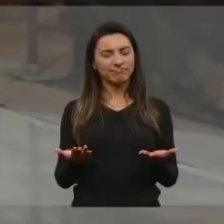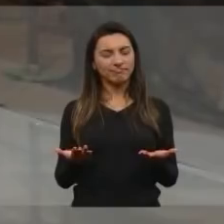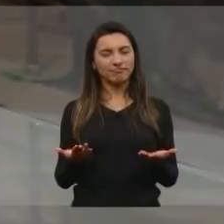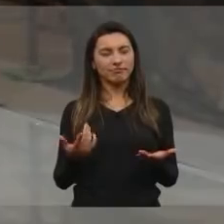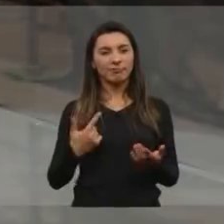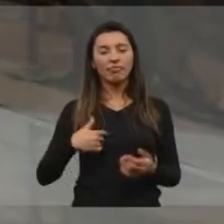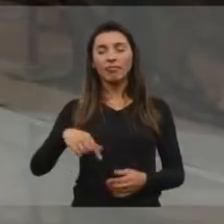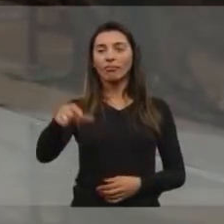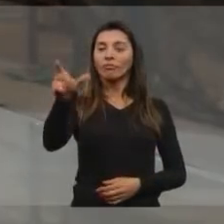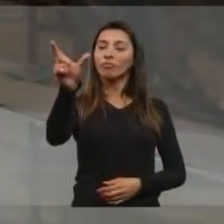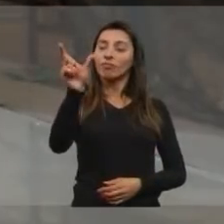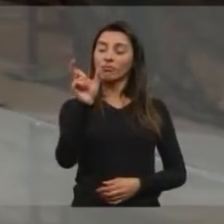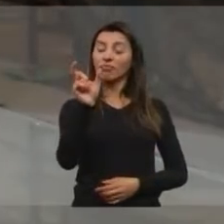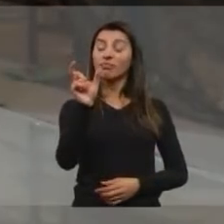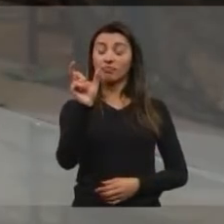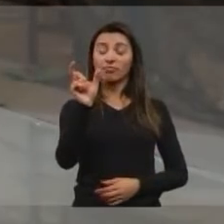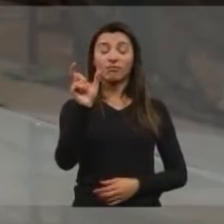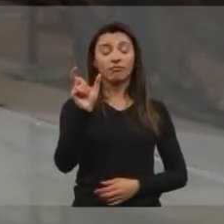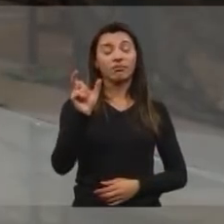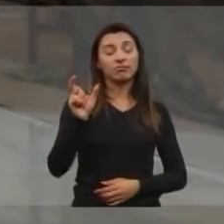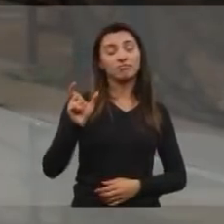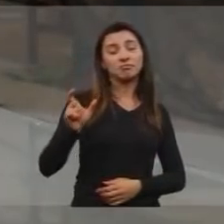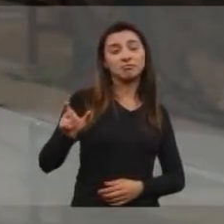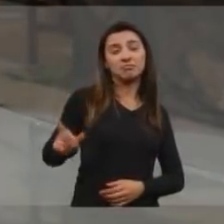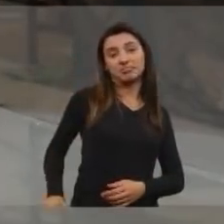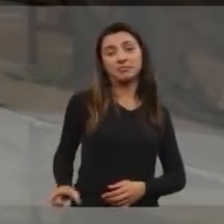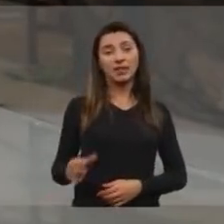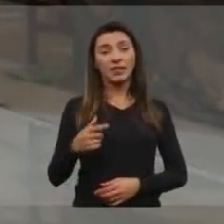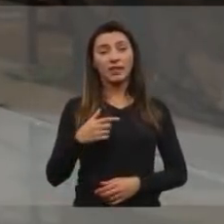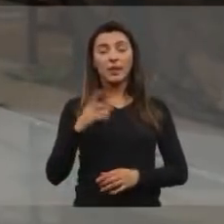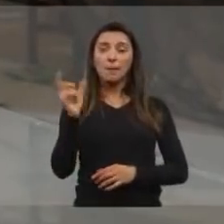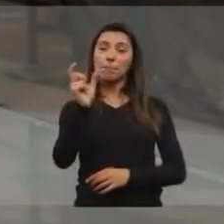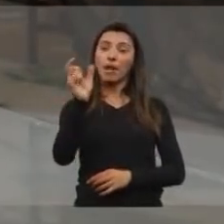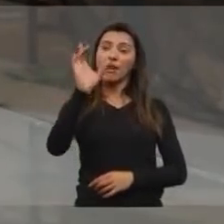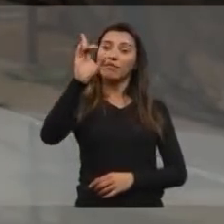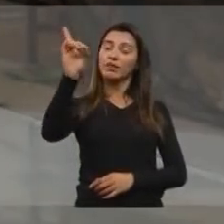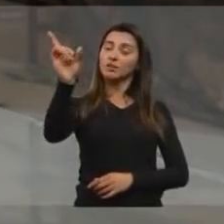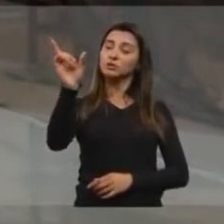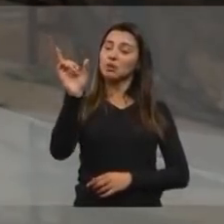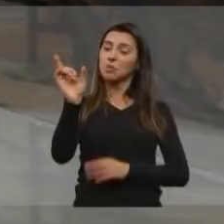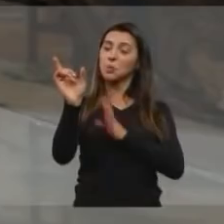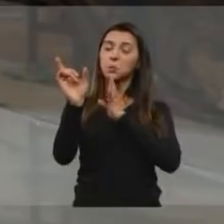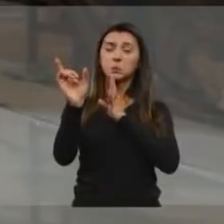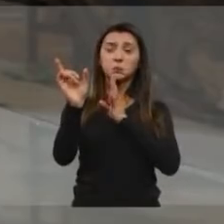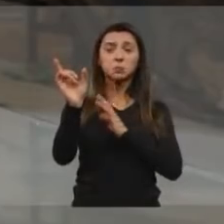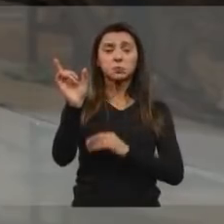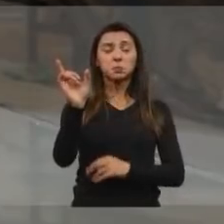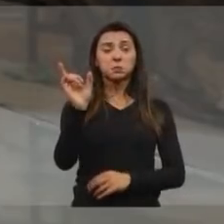não atinge o âmago não atingir o coração o desejo a vontade a conversão